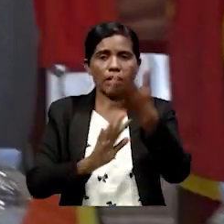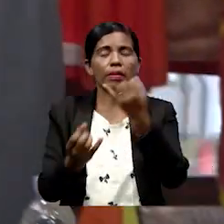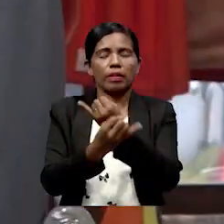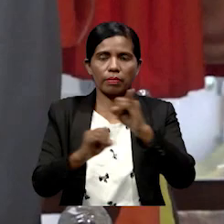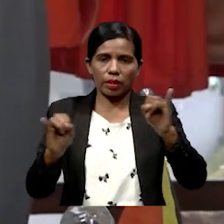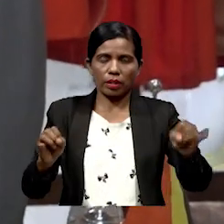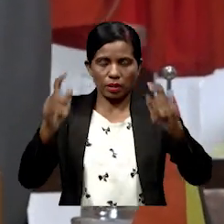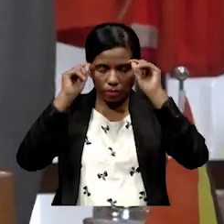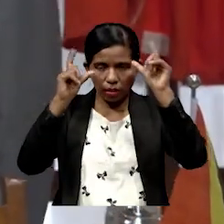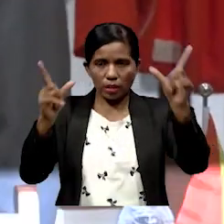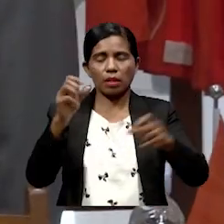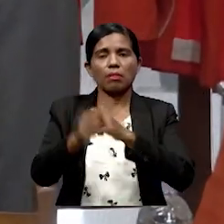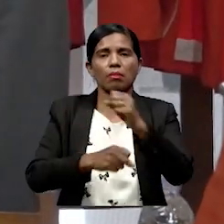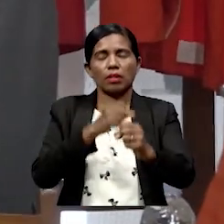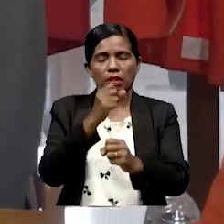ba dala Ruanulo.